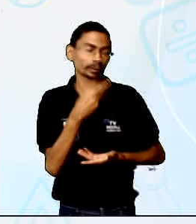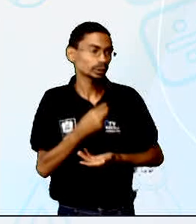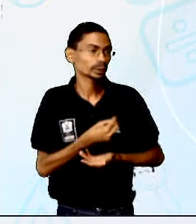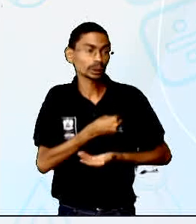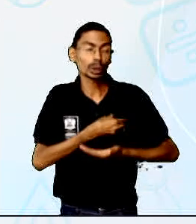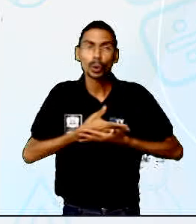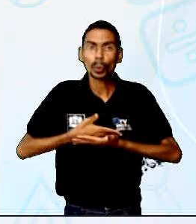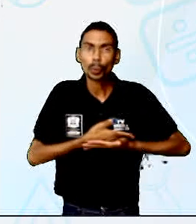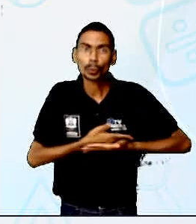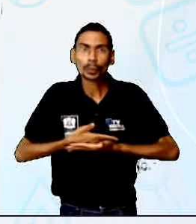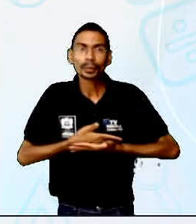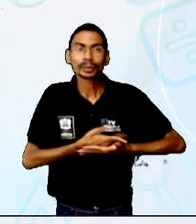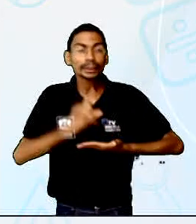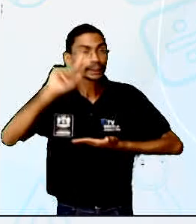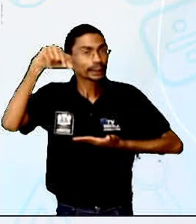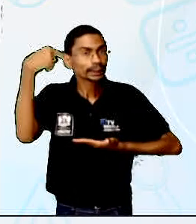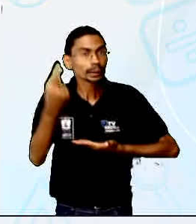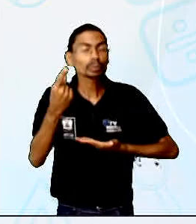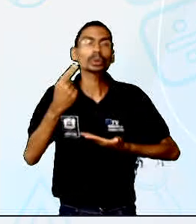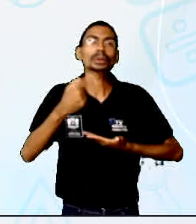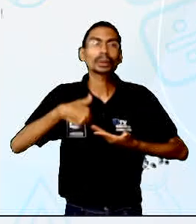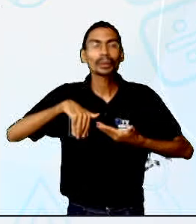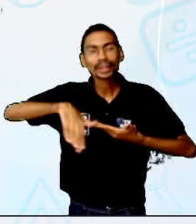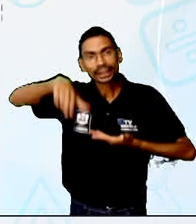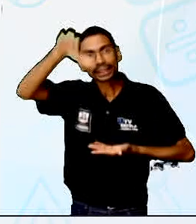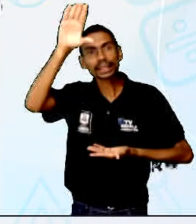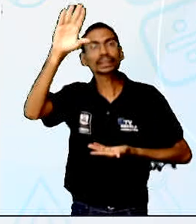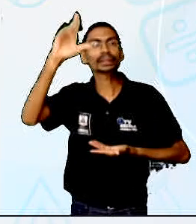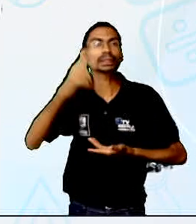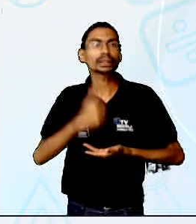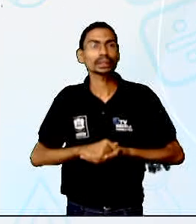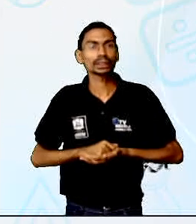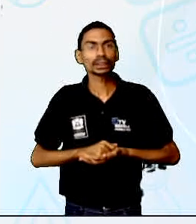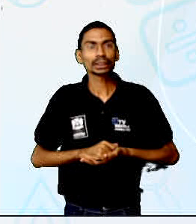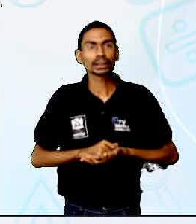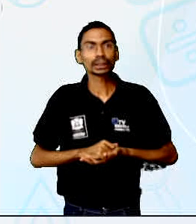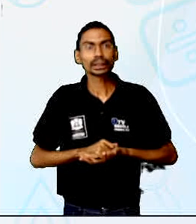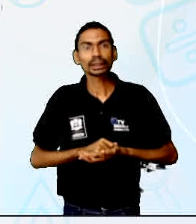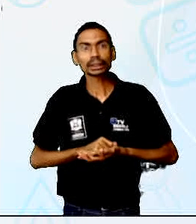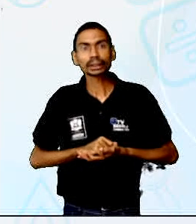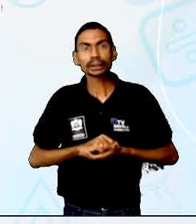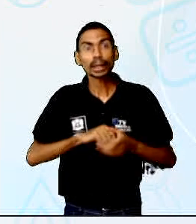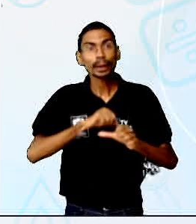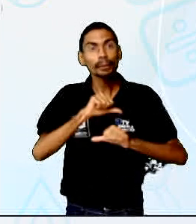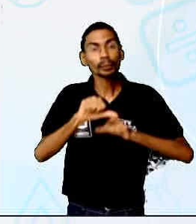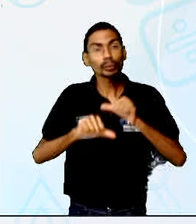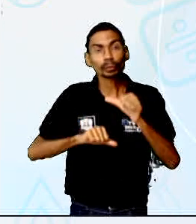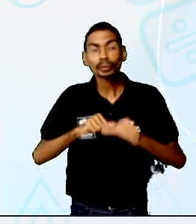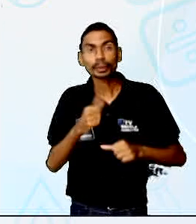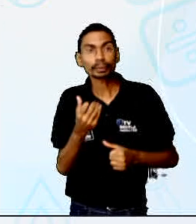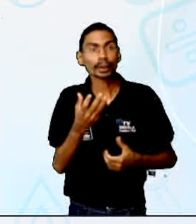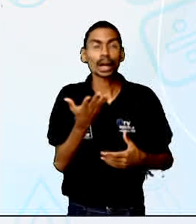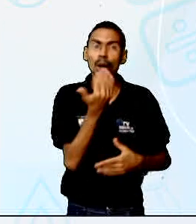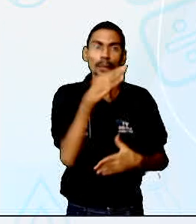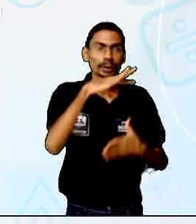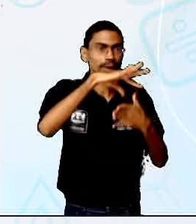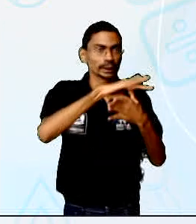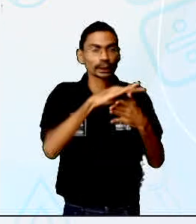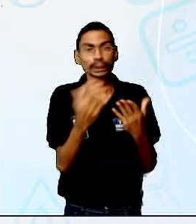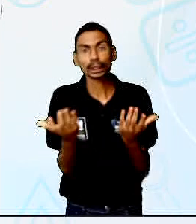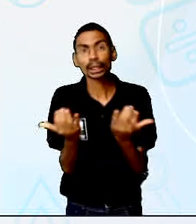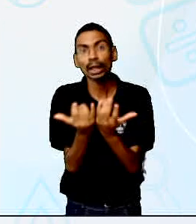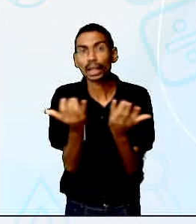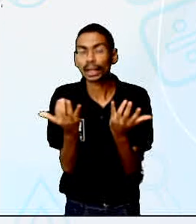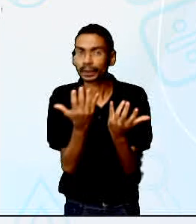bebê. Depois, quando ele cresce, ele se torna onívoro, ou seja, ele se alimenta tanto de vegetais como